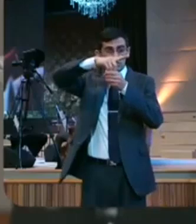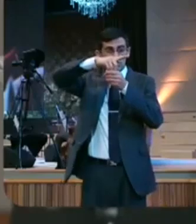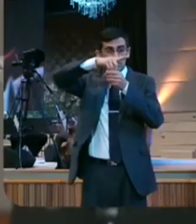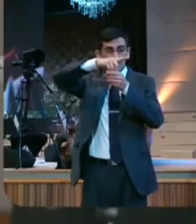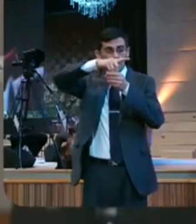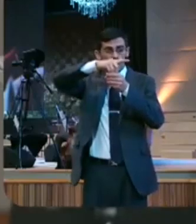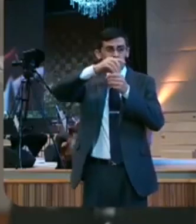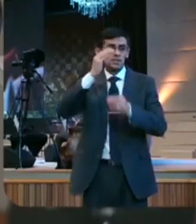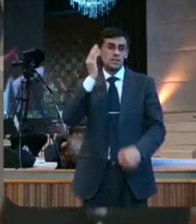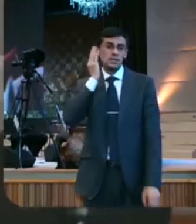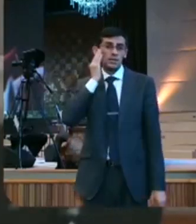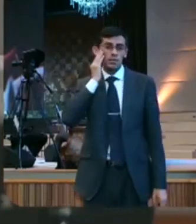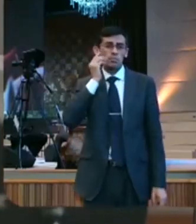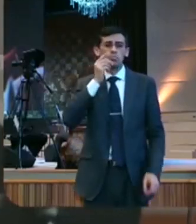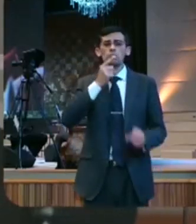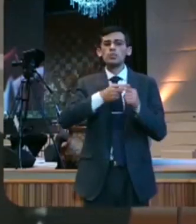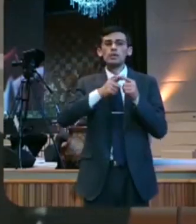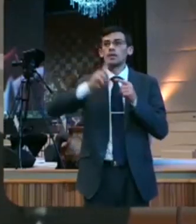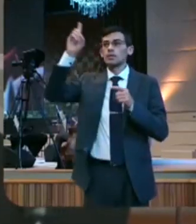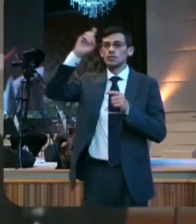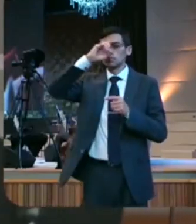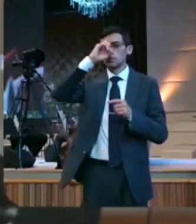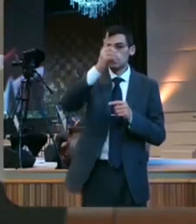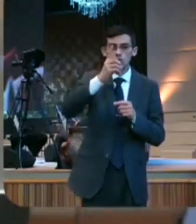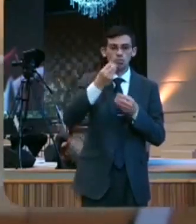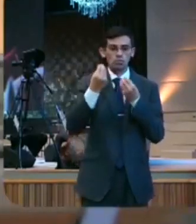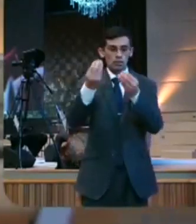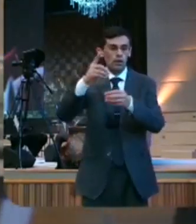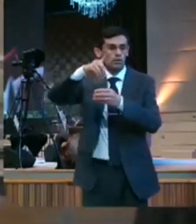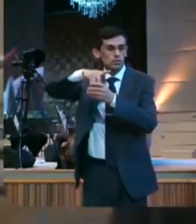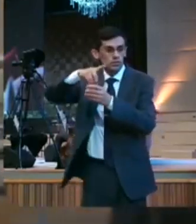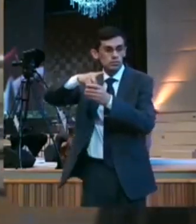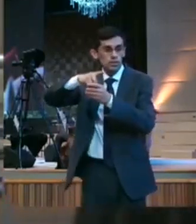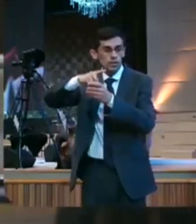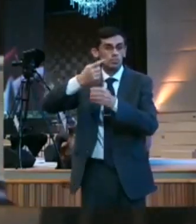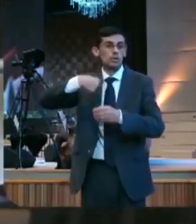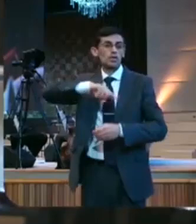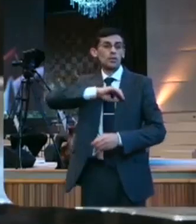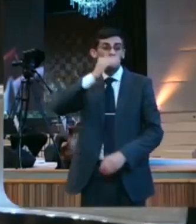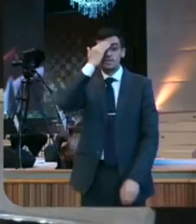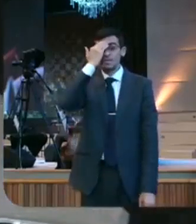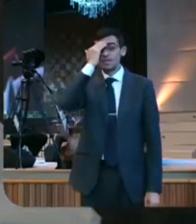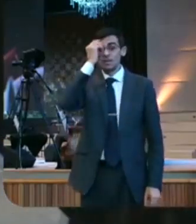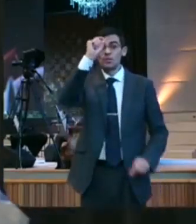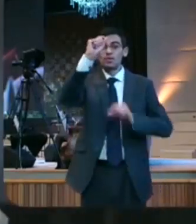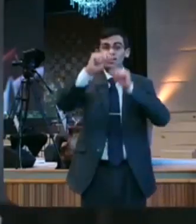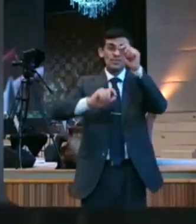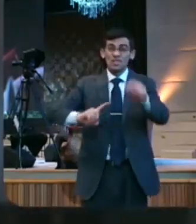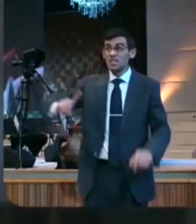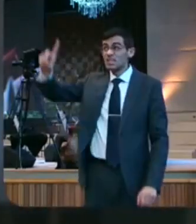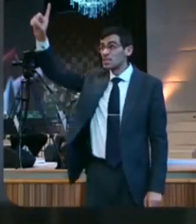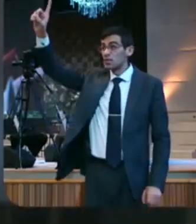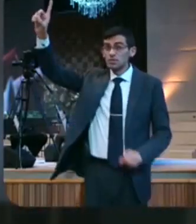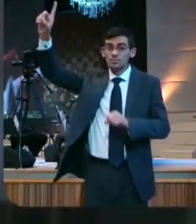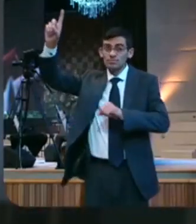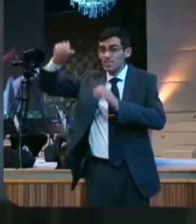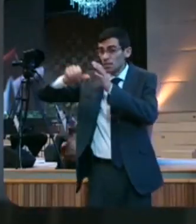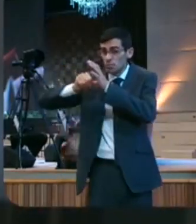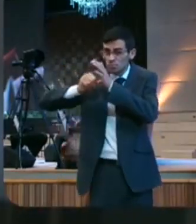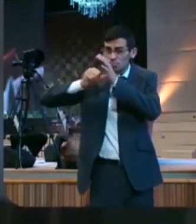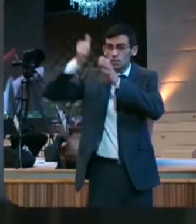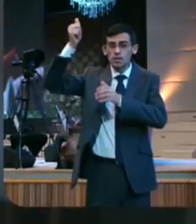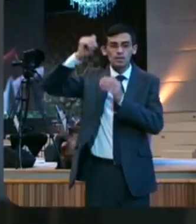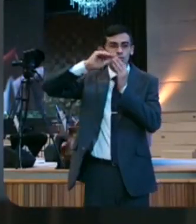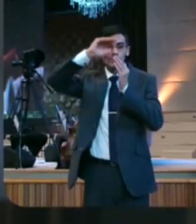Sabe por que Deus instituiu o dízimo? Para a gente entender que Ele é o primeiro em todas as áreas da nossa